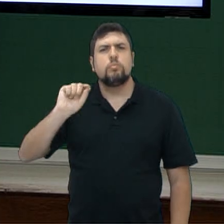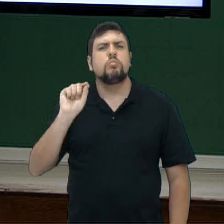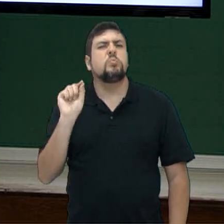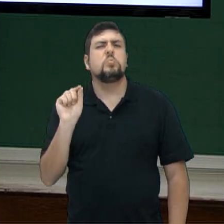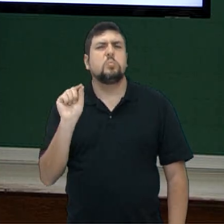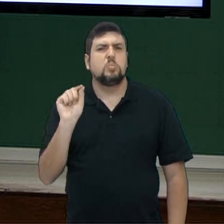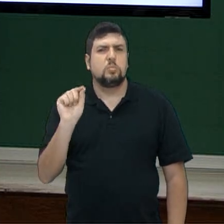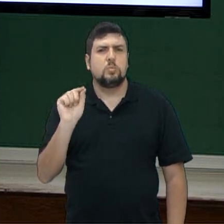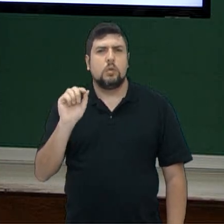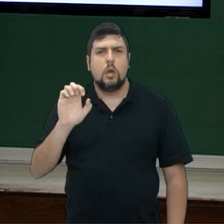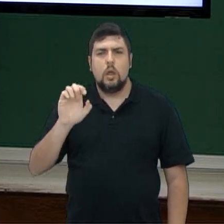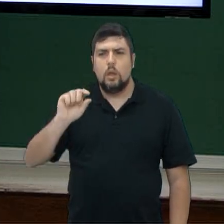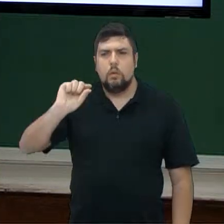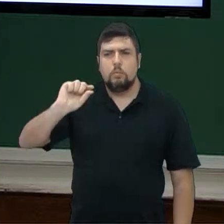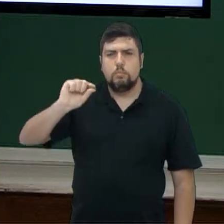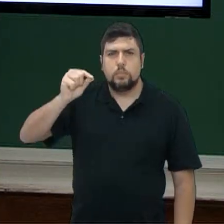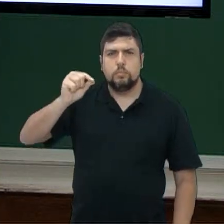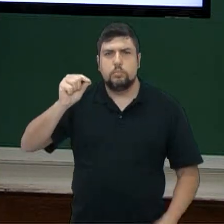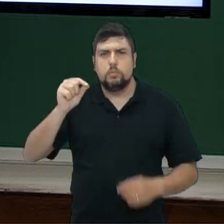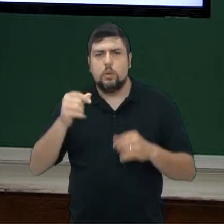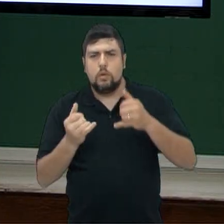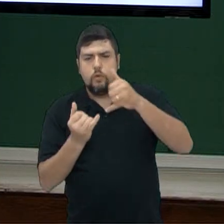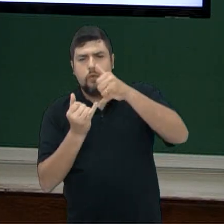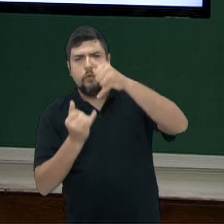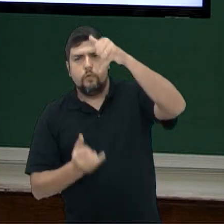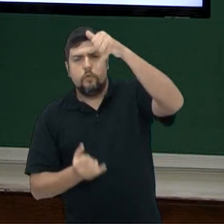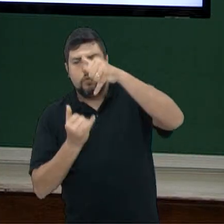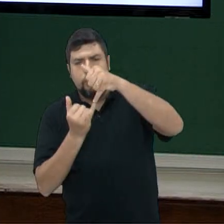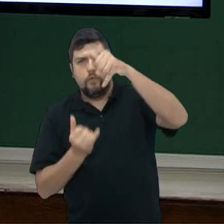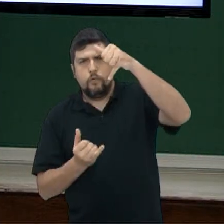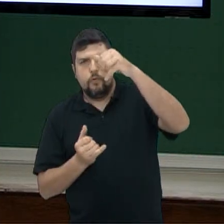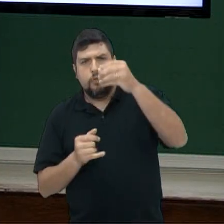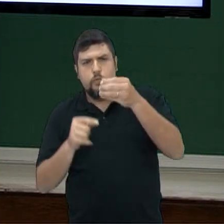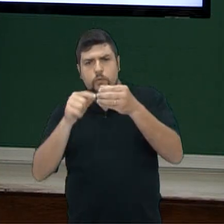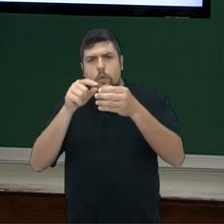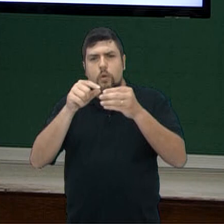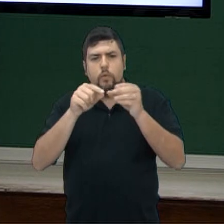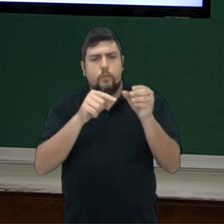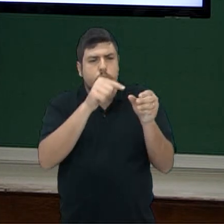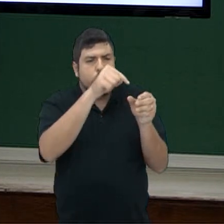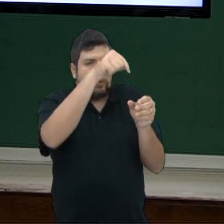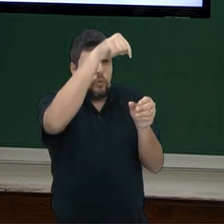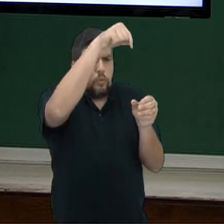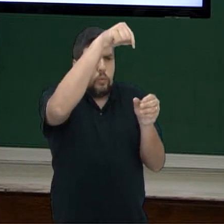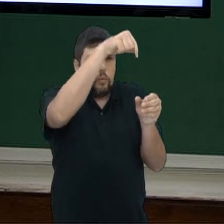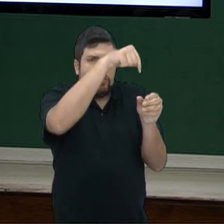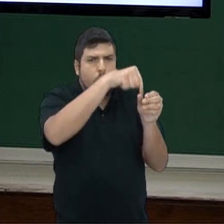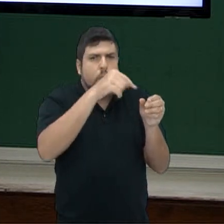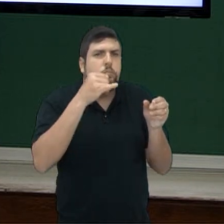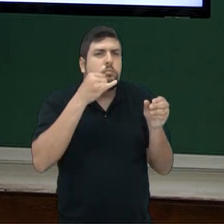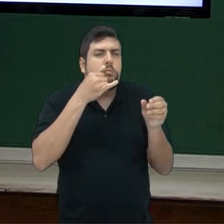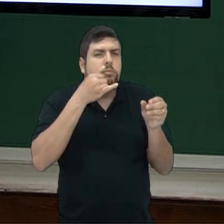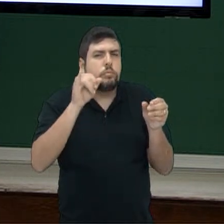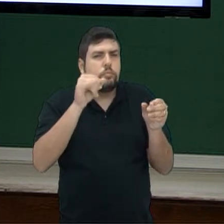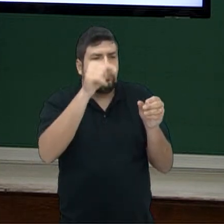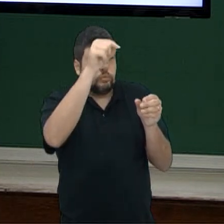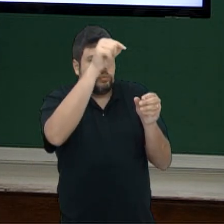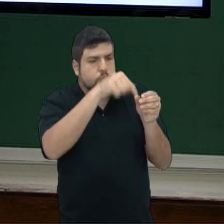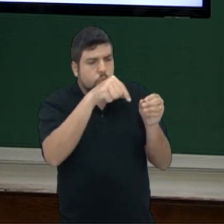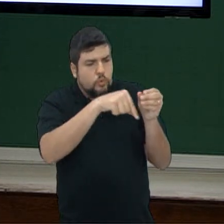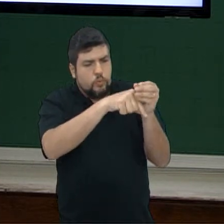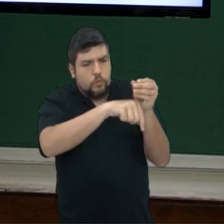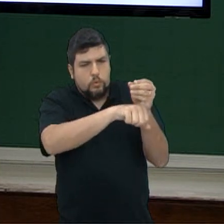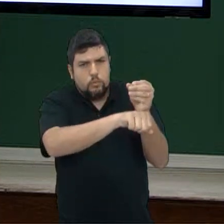né, que liga ou desliga conforme o peso ali da descarga elétrica, né, que está vindo para a residência